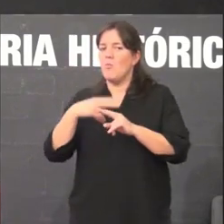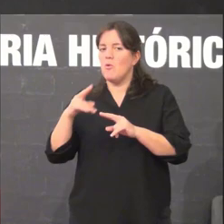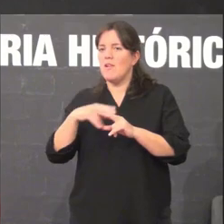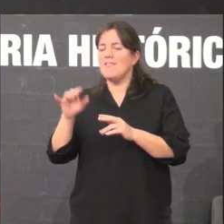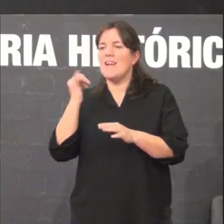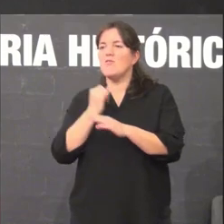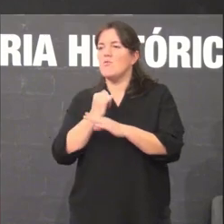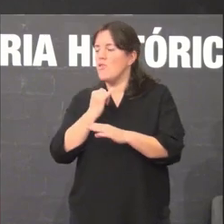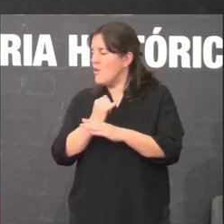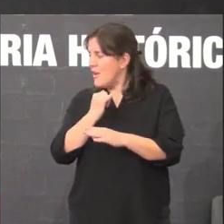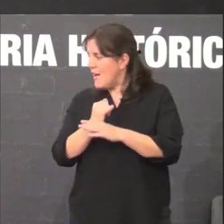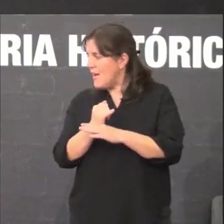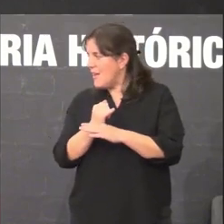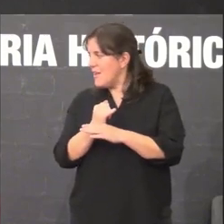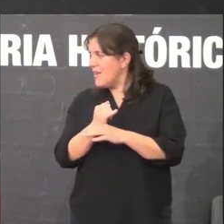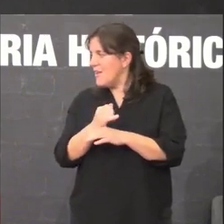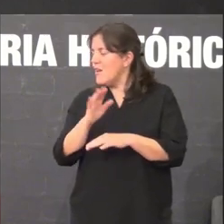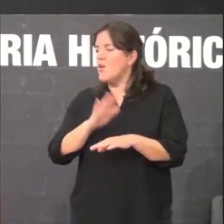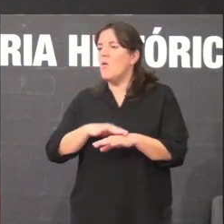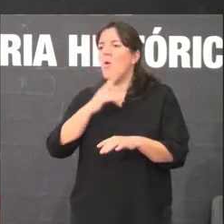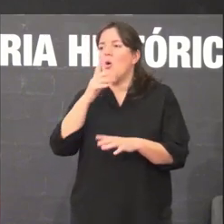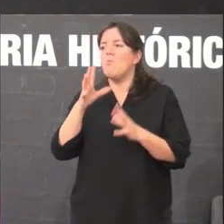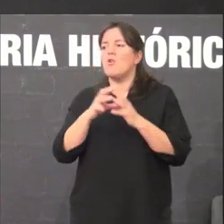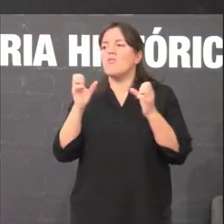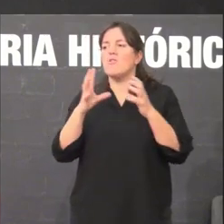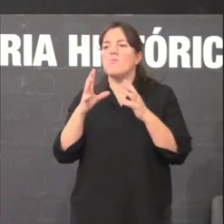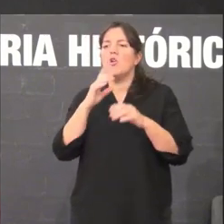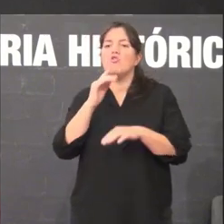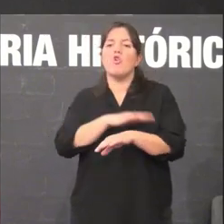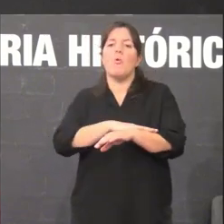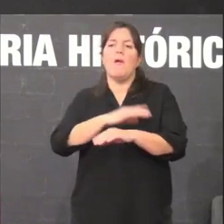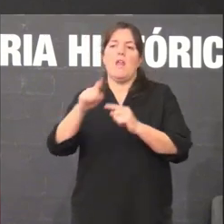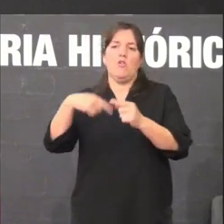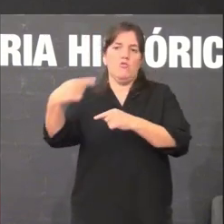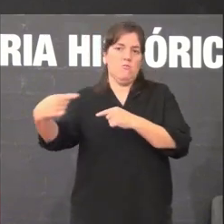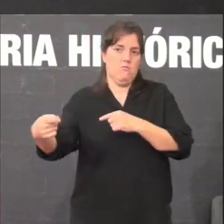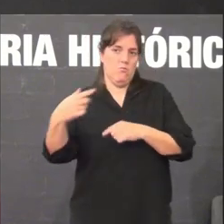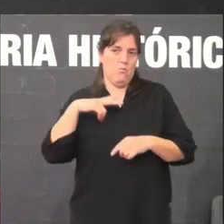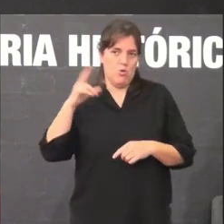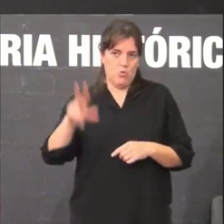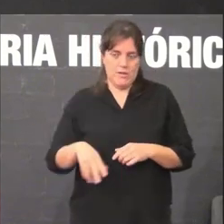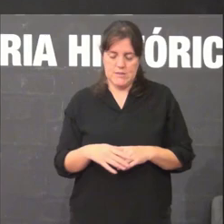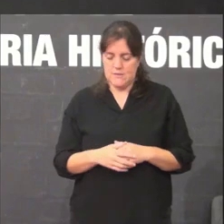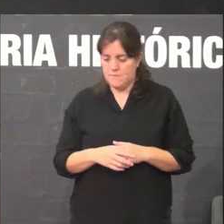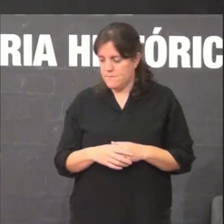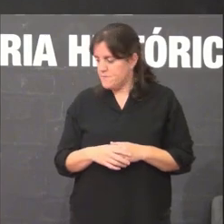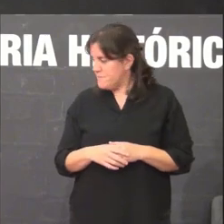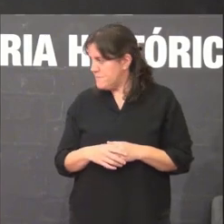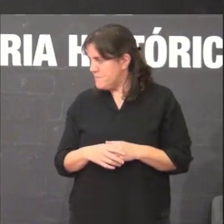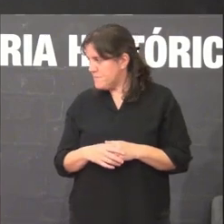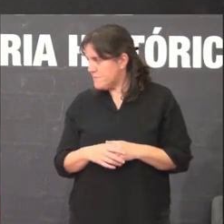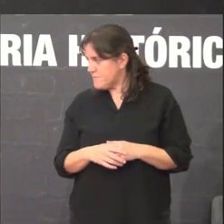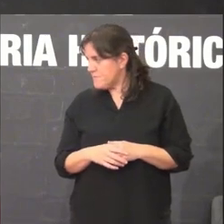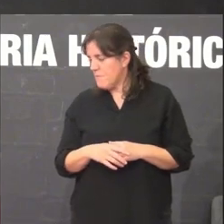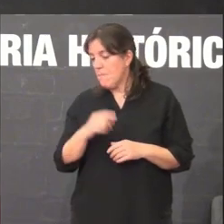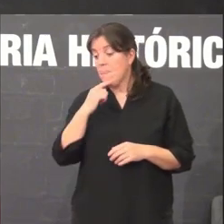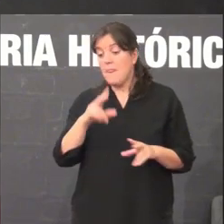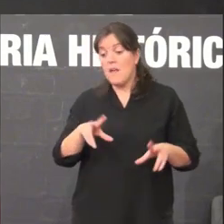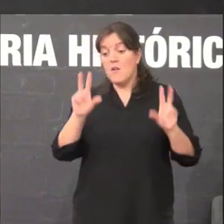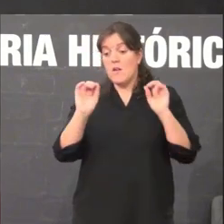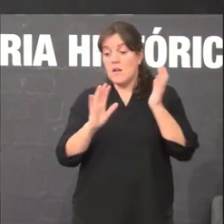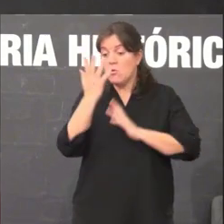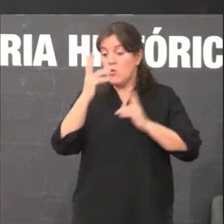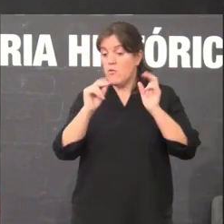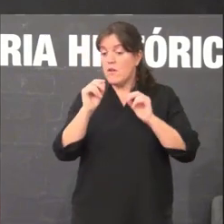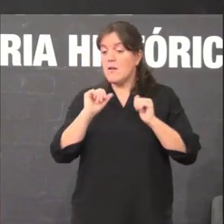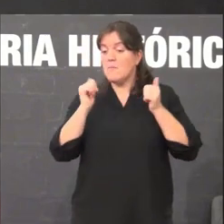institucional levado a cabo pelos vários governos constitucionais portugueses. O fim da Revolução abre o caminho a uma